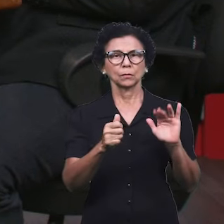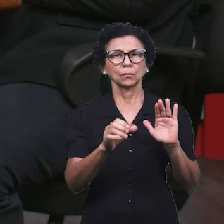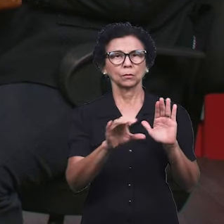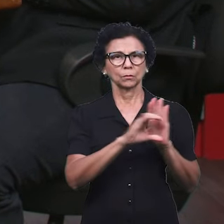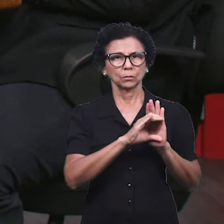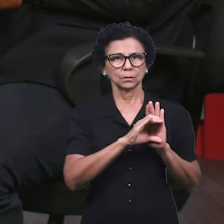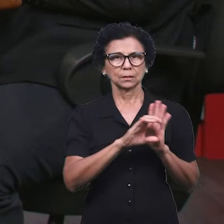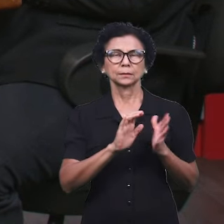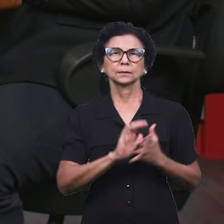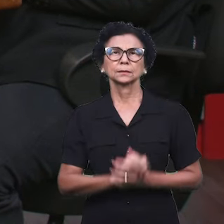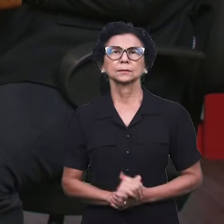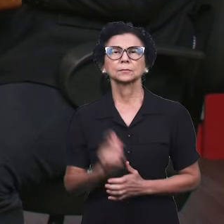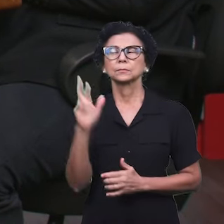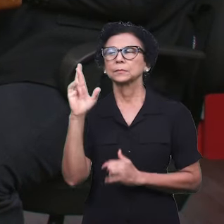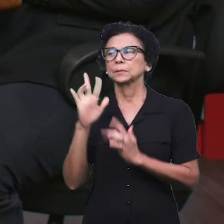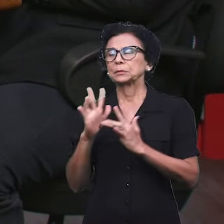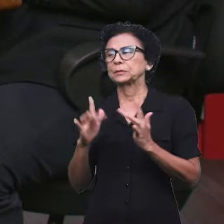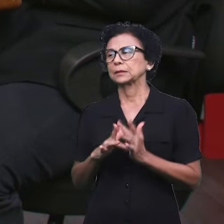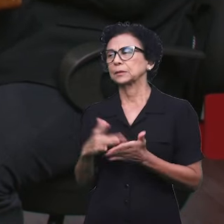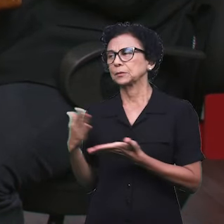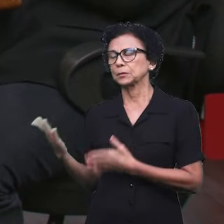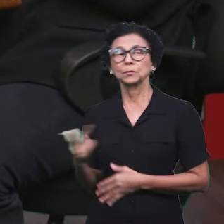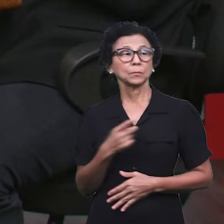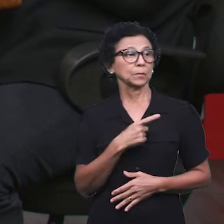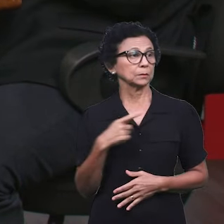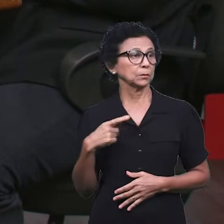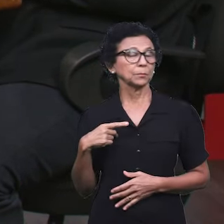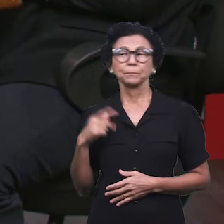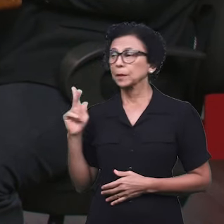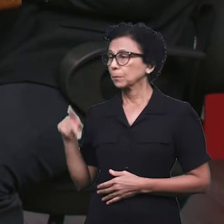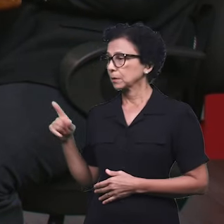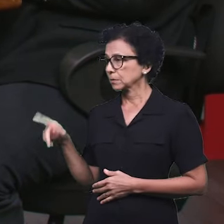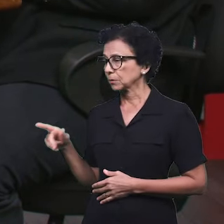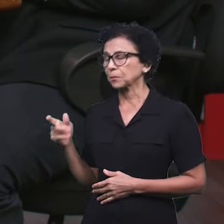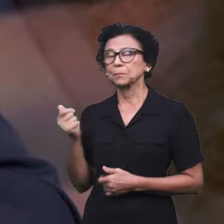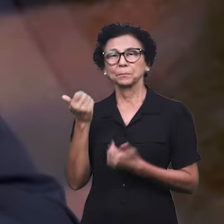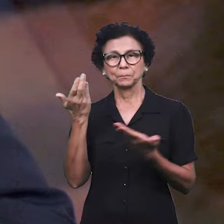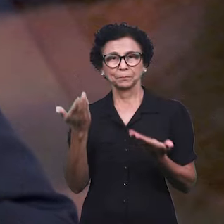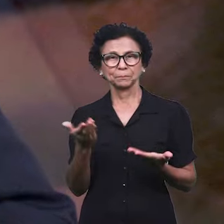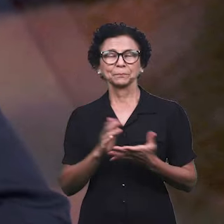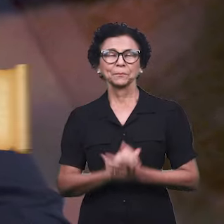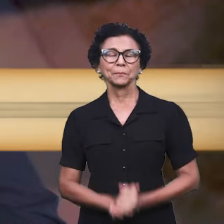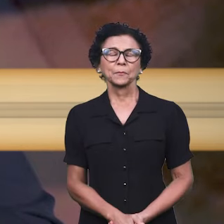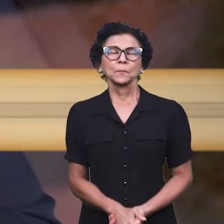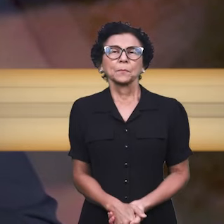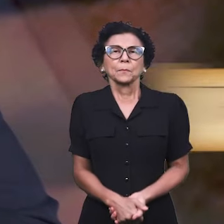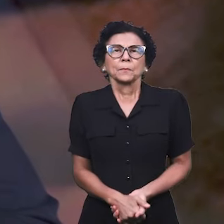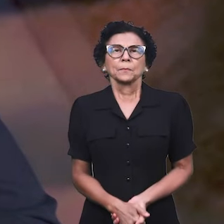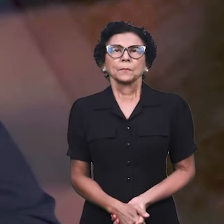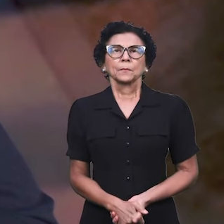que acompanham. Professor Vinícius, a paz do Senhor. Paz do Senhor a todos que assistem. E eu vou ler